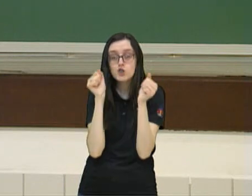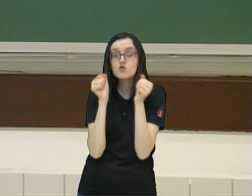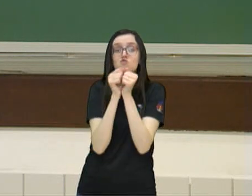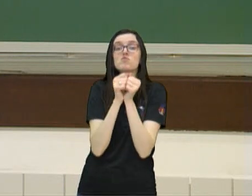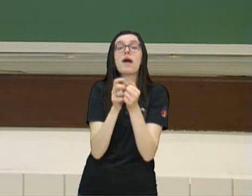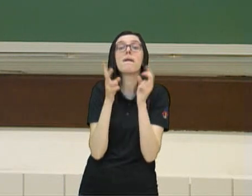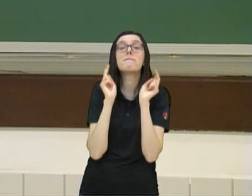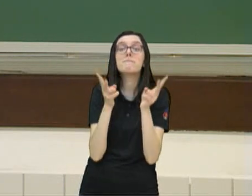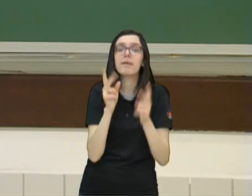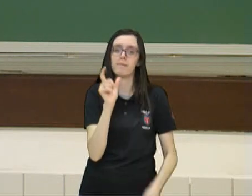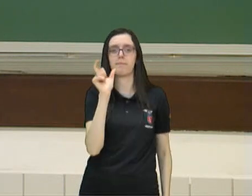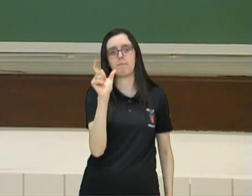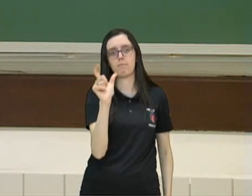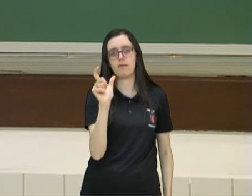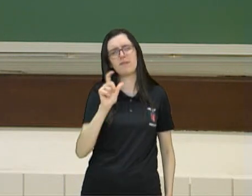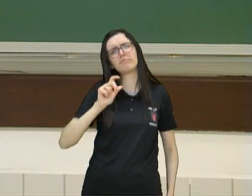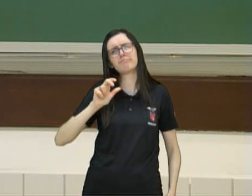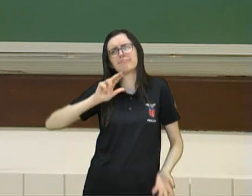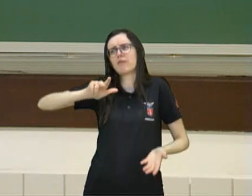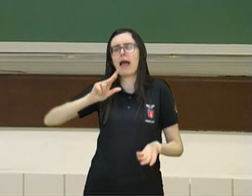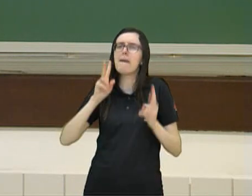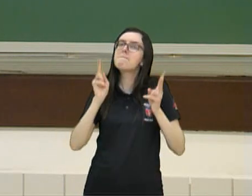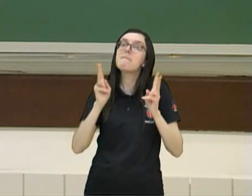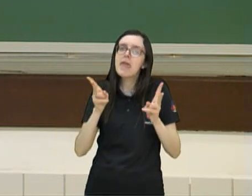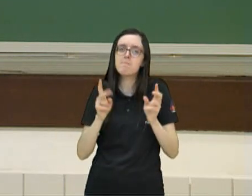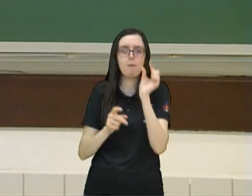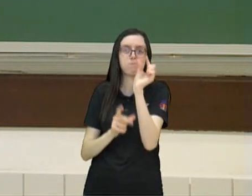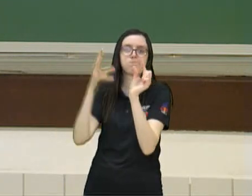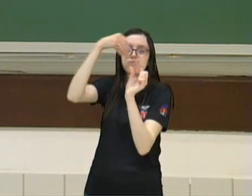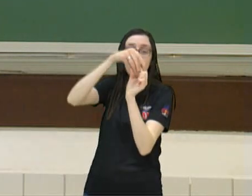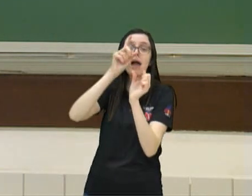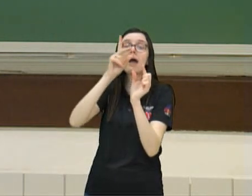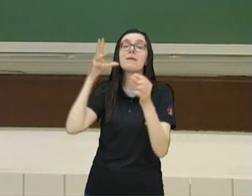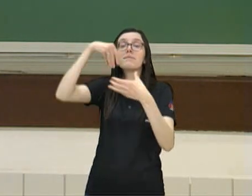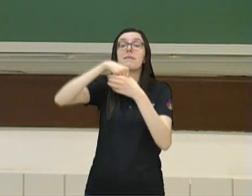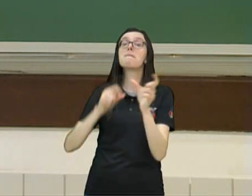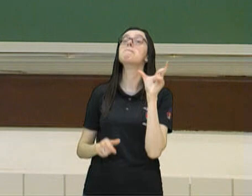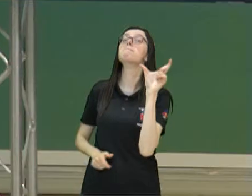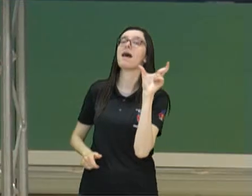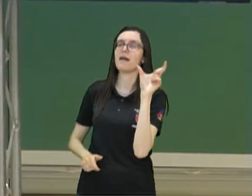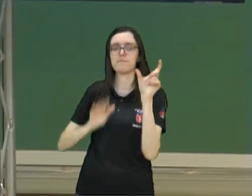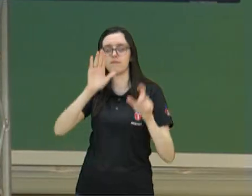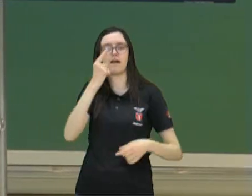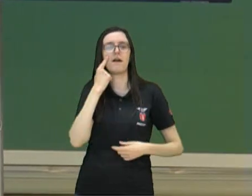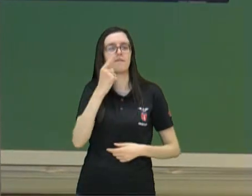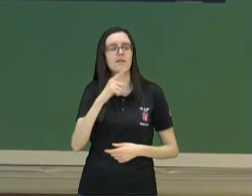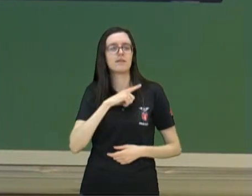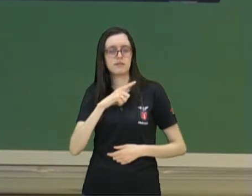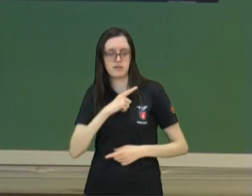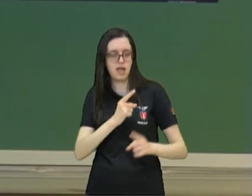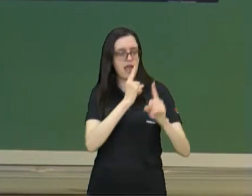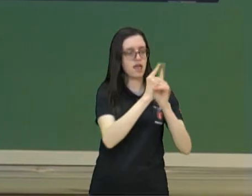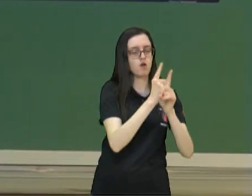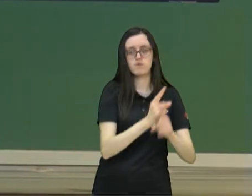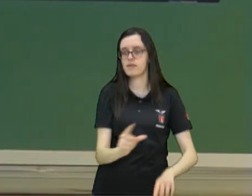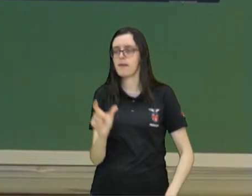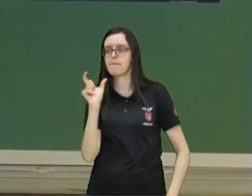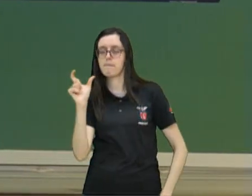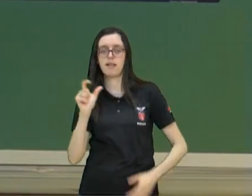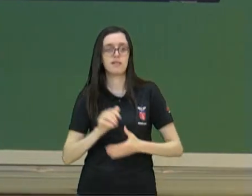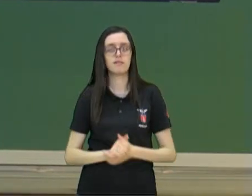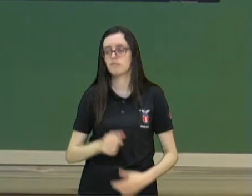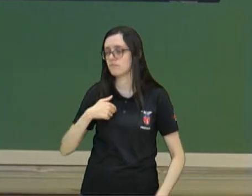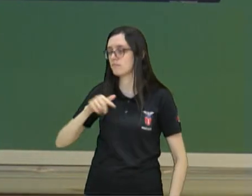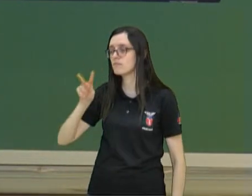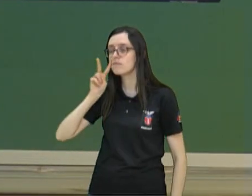na mesma palavra, não necessariamente na mesma sílaba. Trouxe aqui, ó, encontro e palavra. Aqui eu